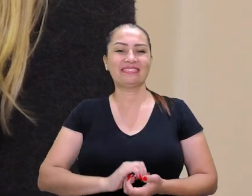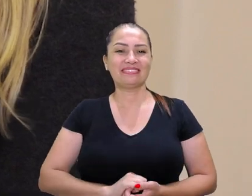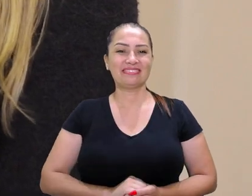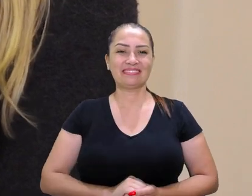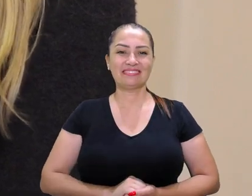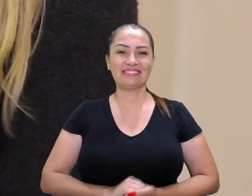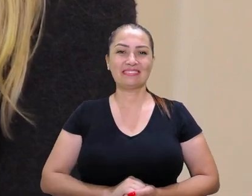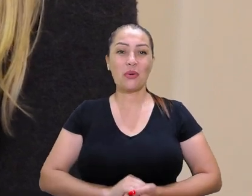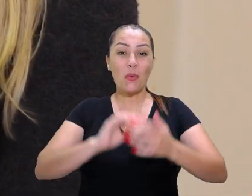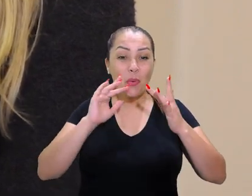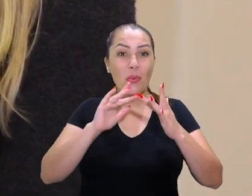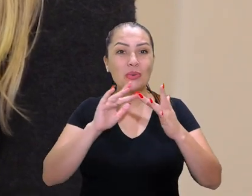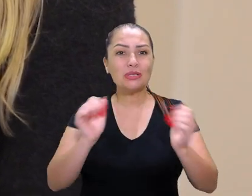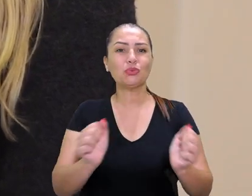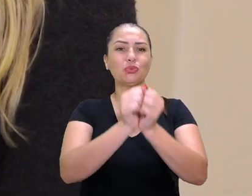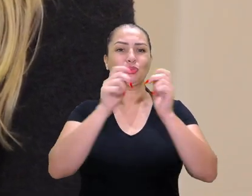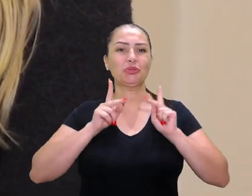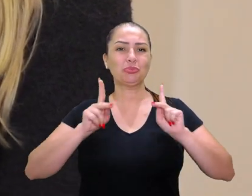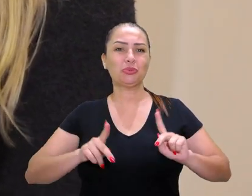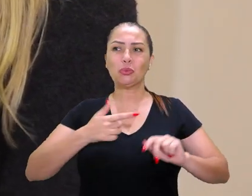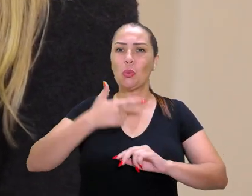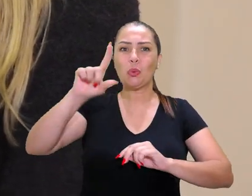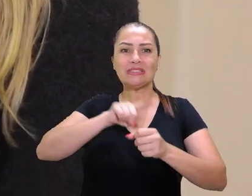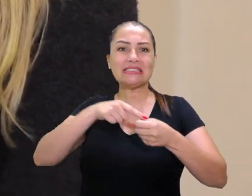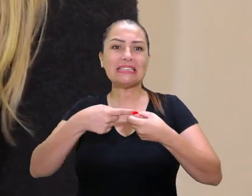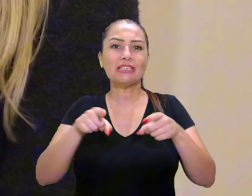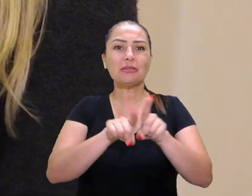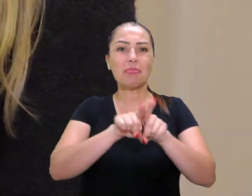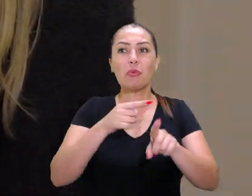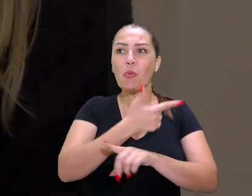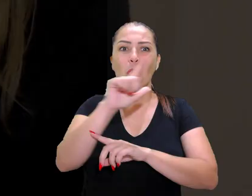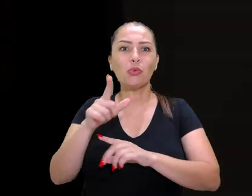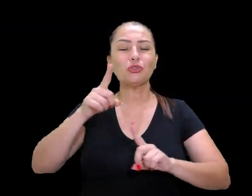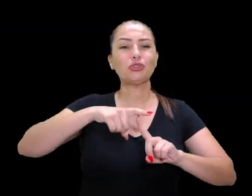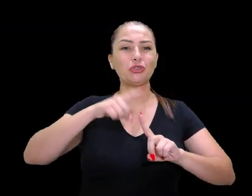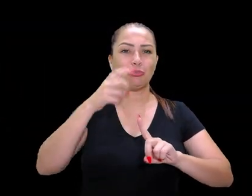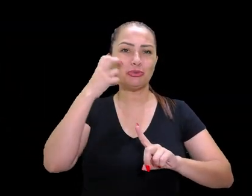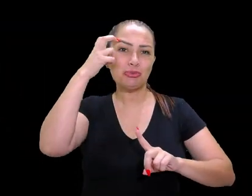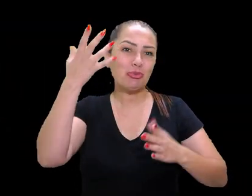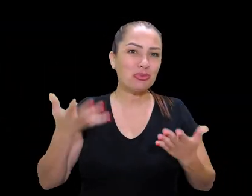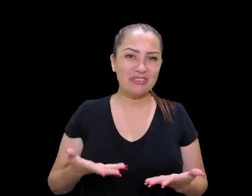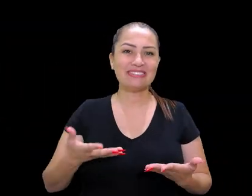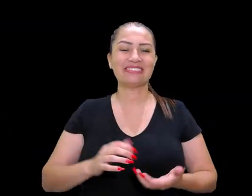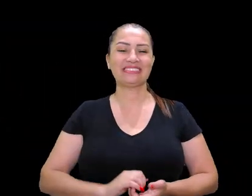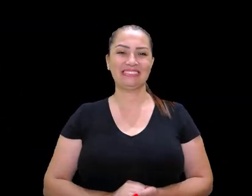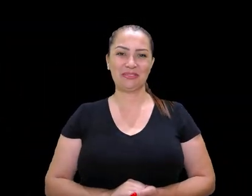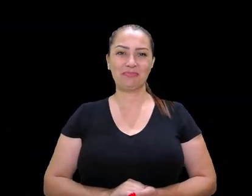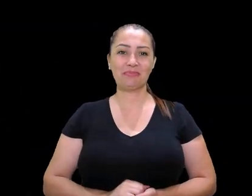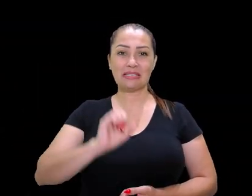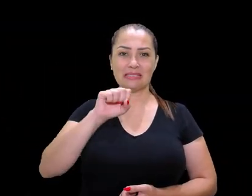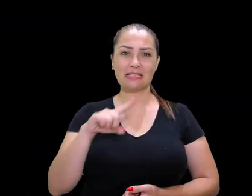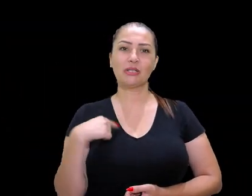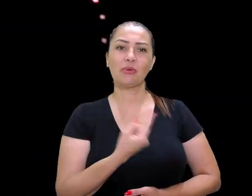esse contato mesmo com as pessoas, com outras cidades, com outras culturas. Né? Não, gente, é assim, ó. Como é que